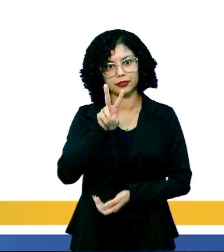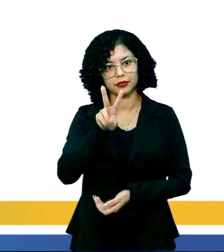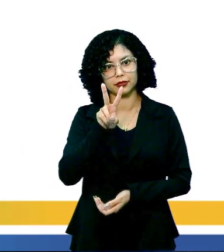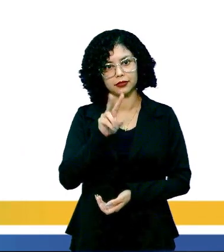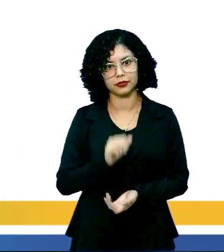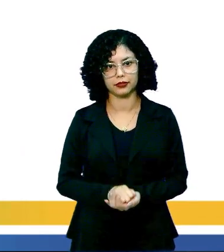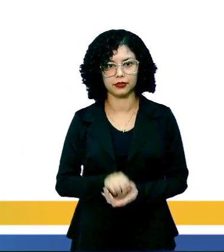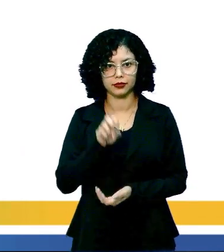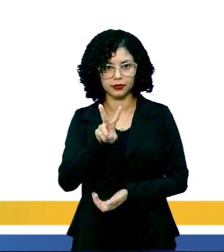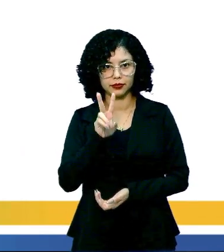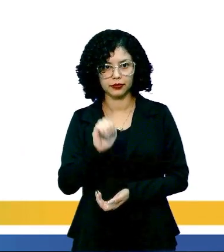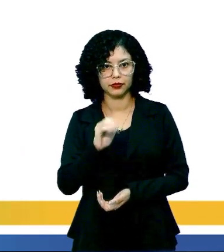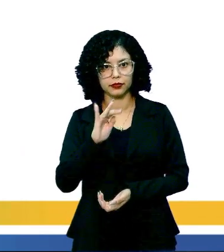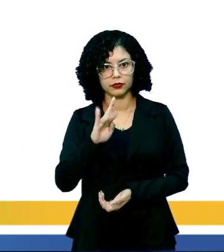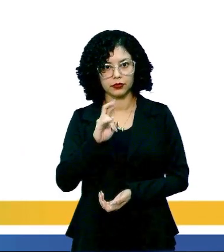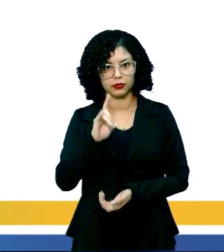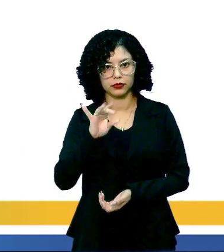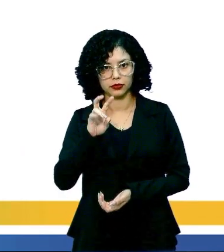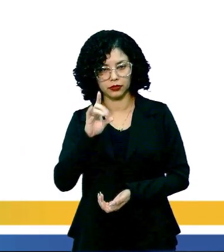nós temos o